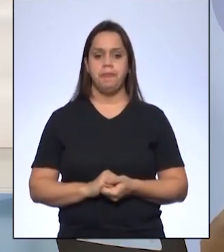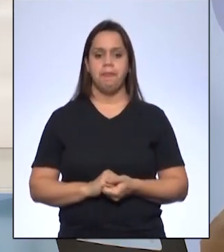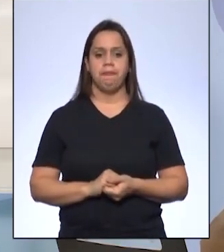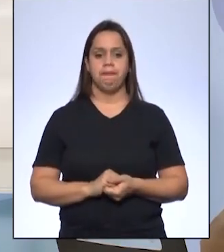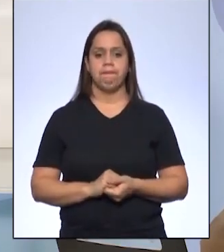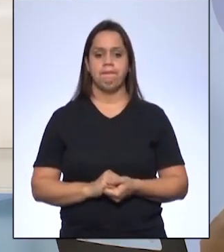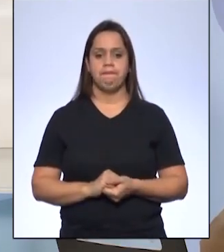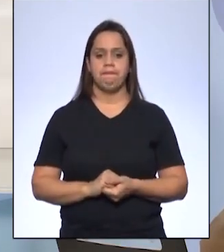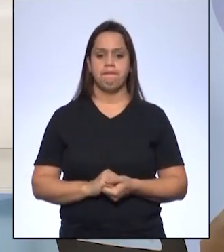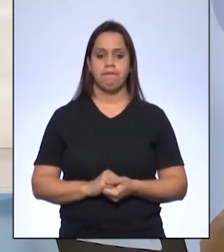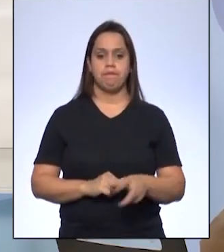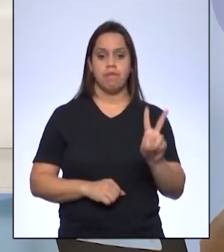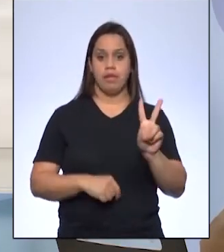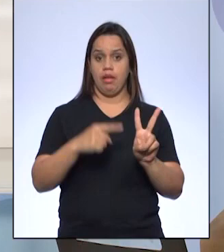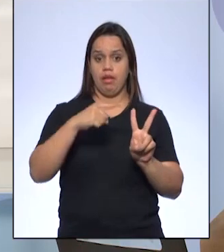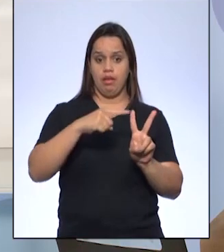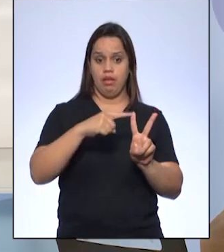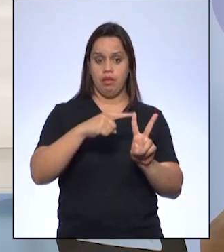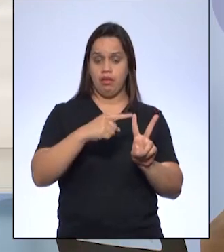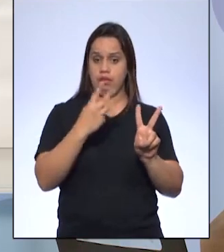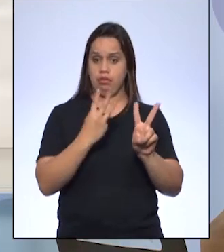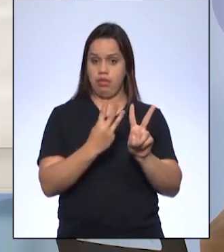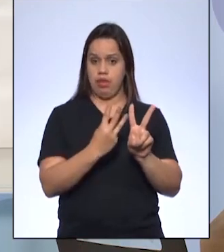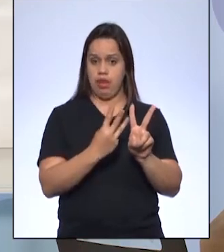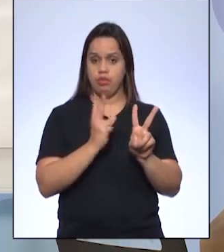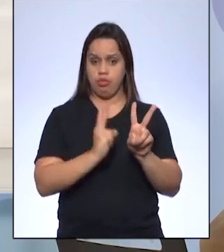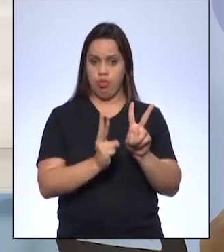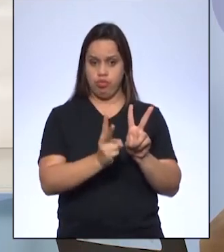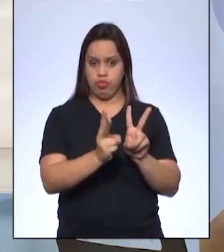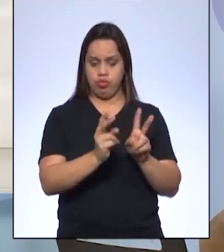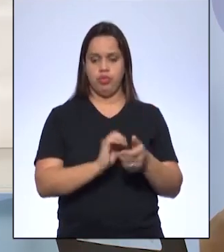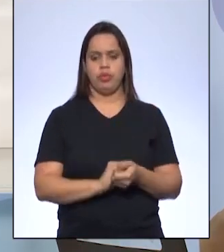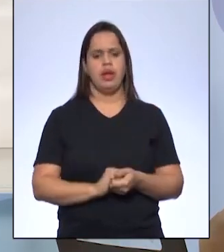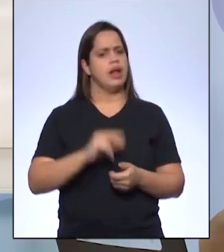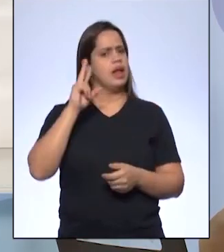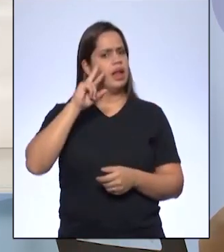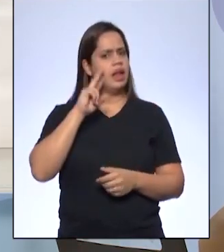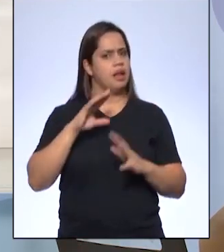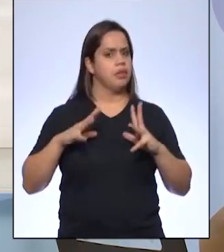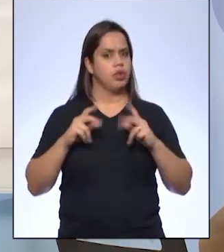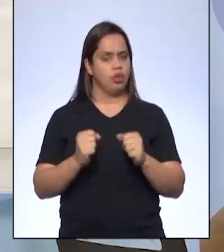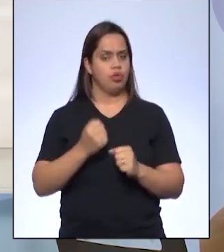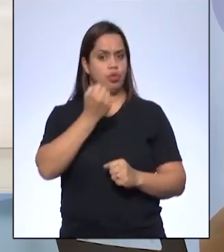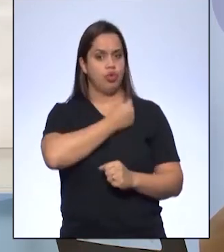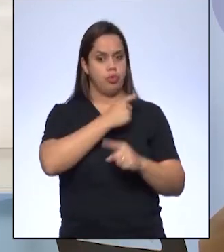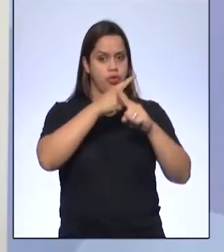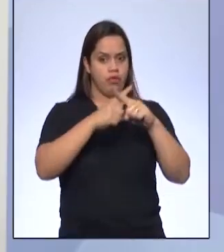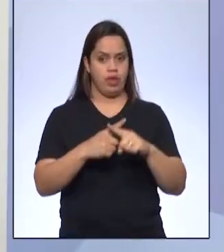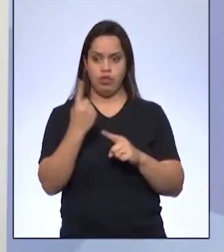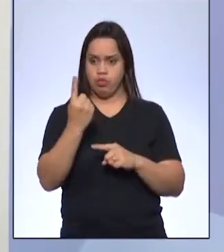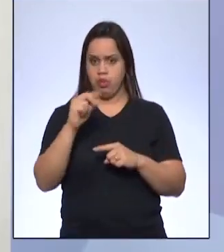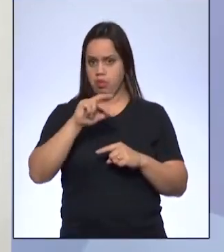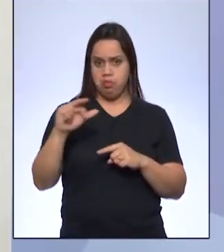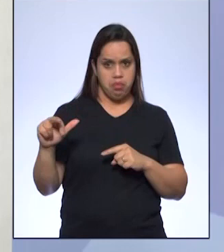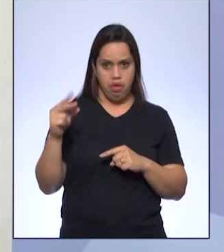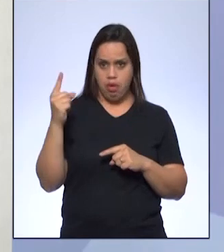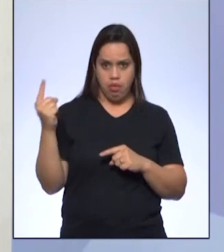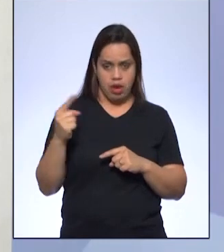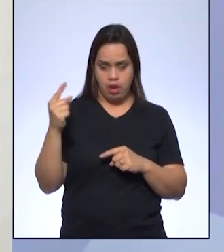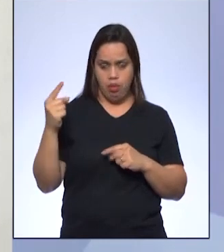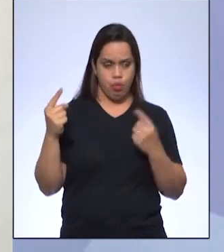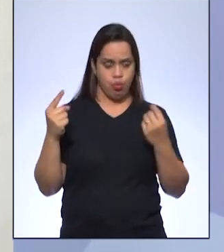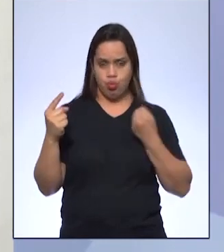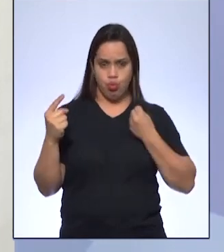Radicais semelhantes, raiz de 3 eu mantenho. Lembra que todo número vezes 1 é ele mesmo? Então,